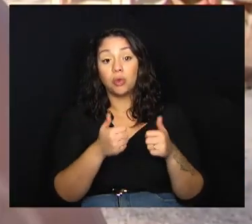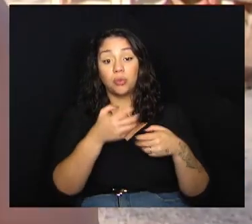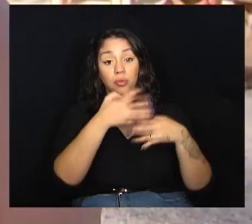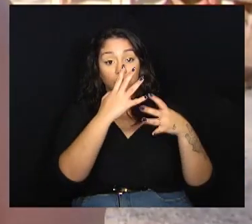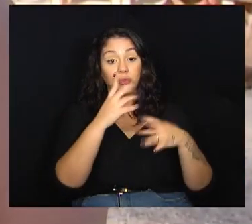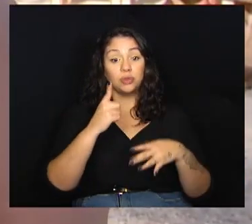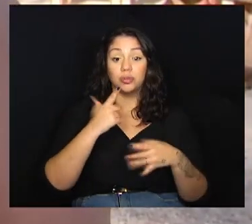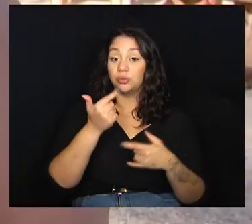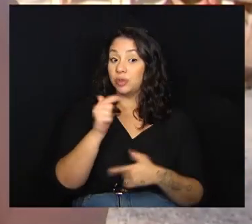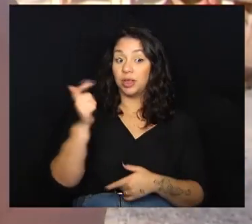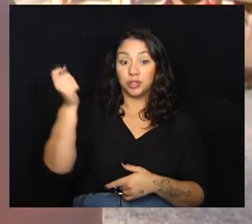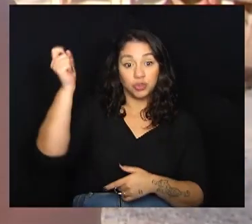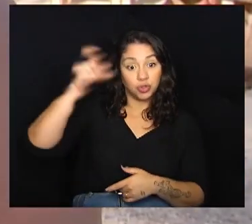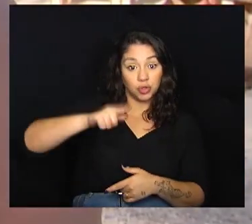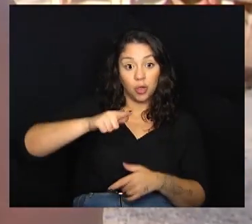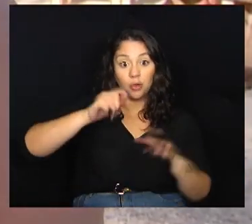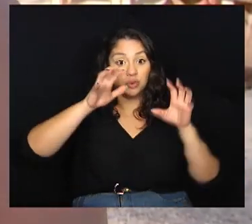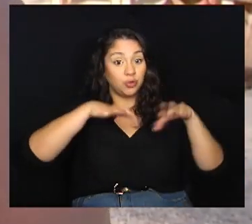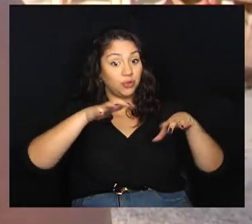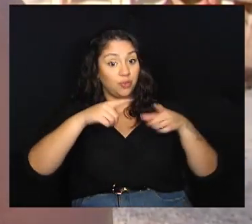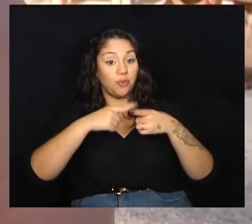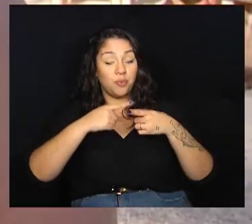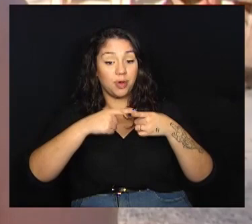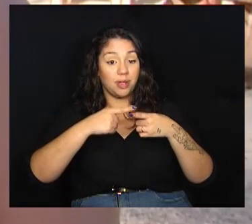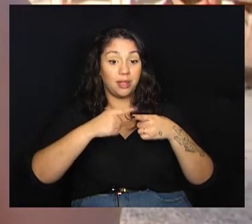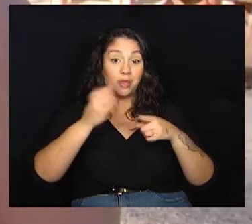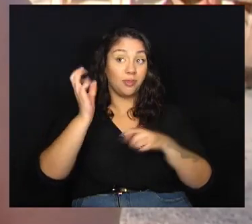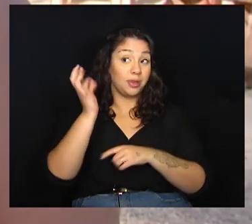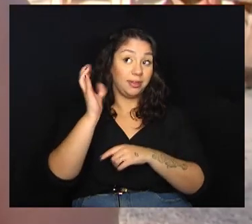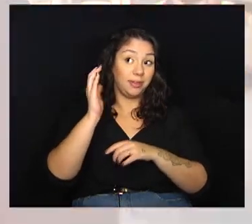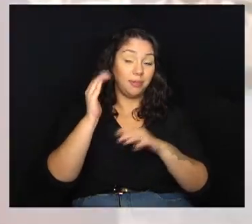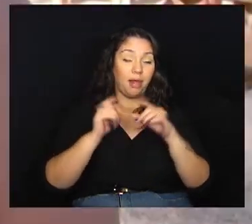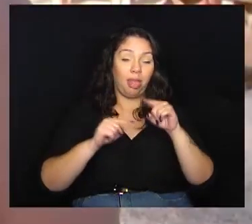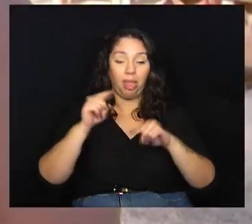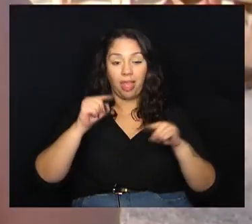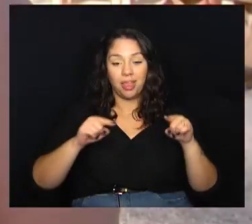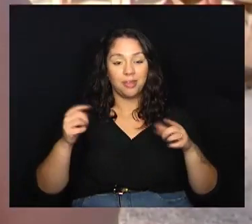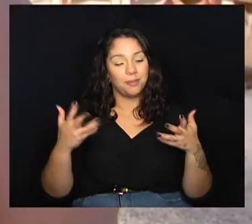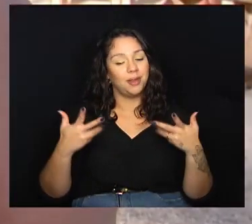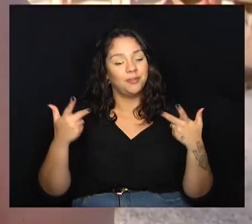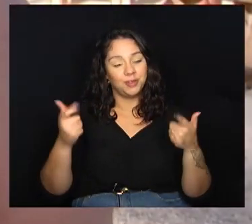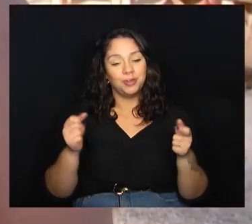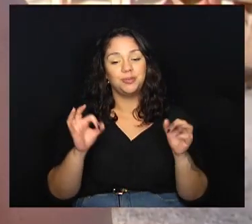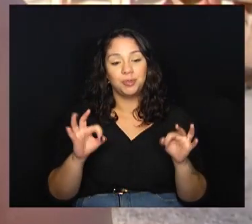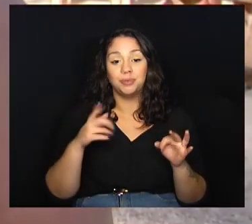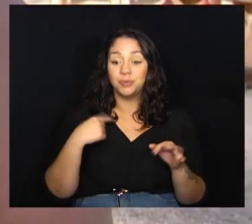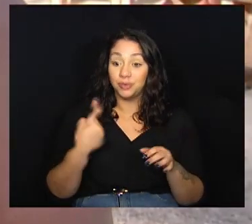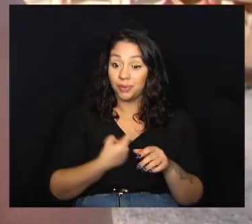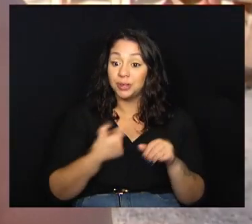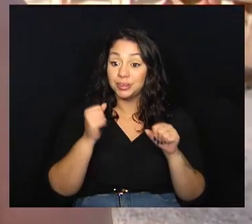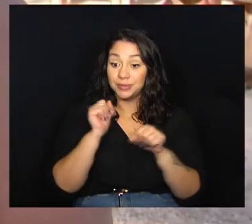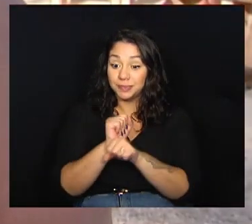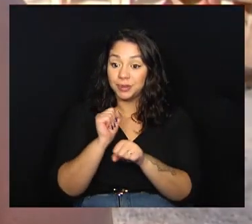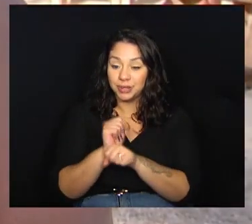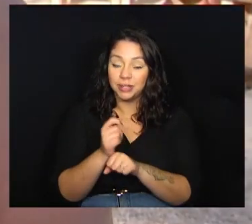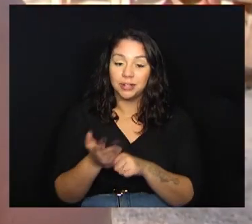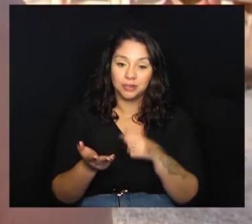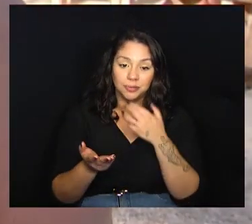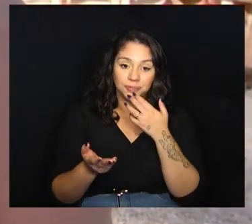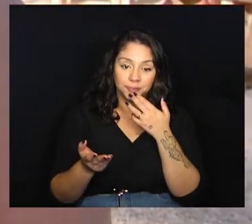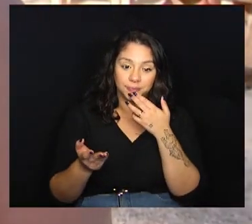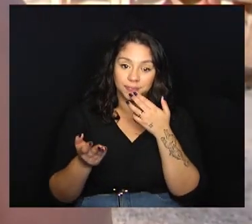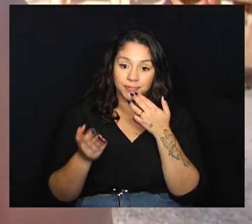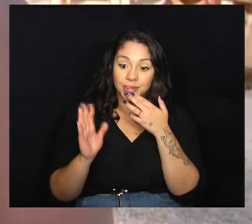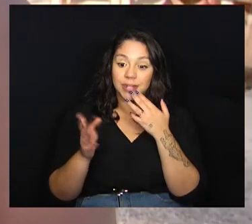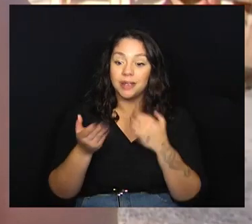sol nem chuva, porque o tempo é instável, né? Então foi assim, maravilhoso. A gente estava aguardando, né, esse pedido